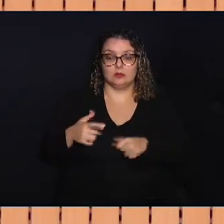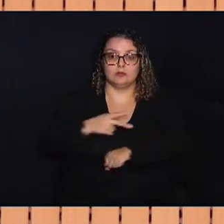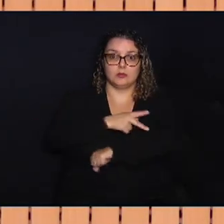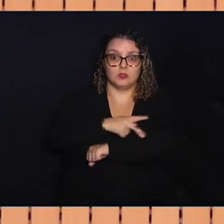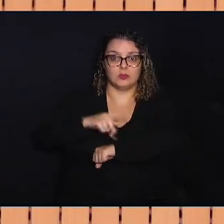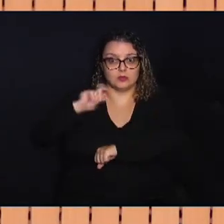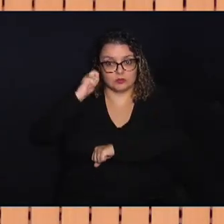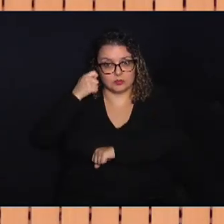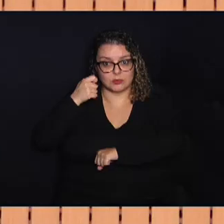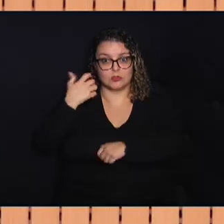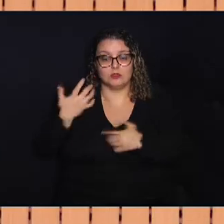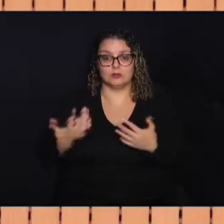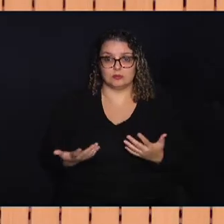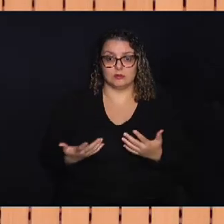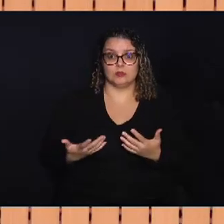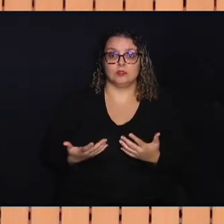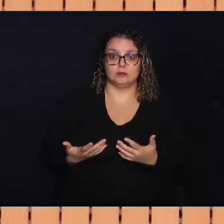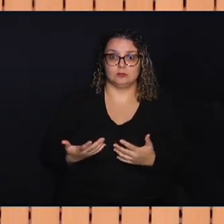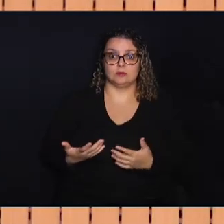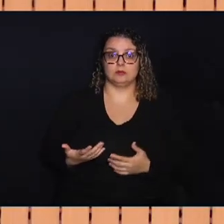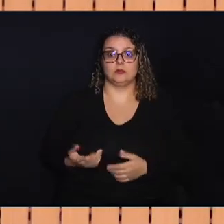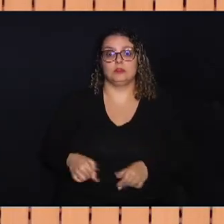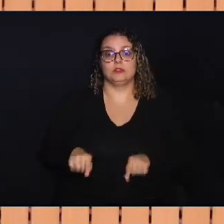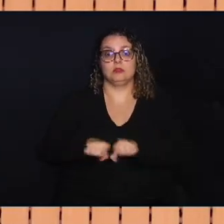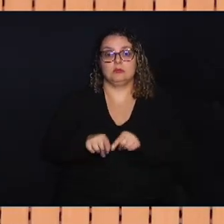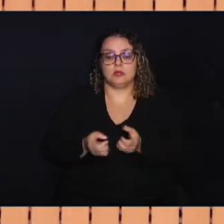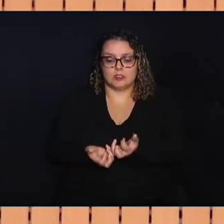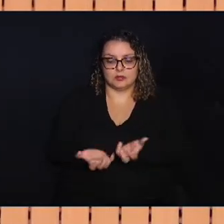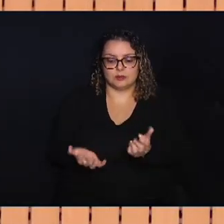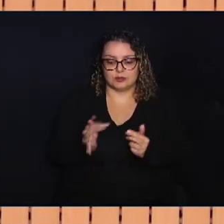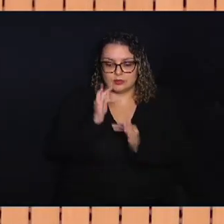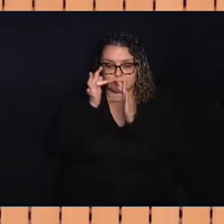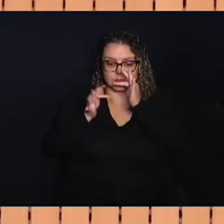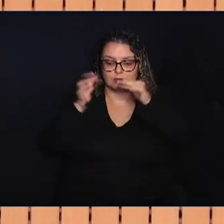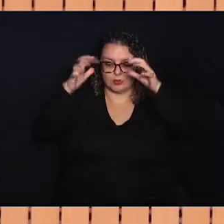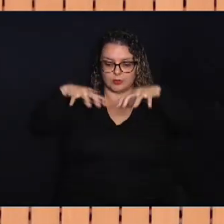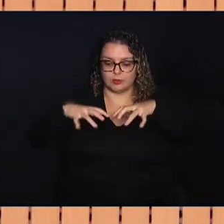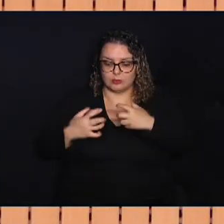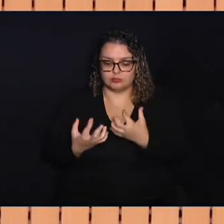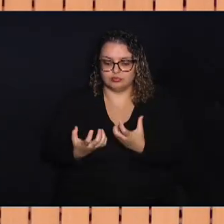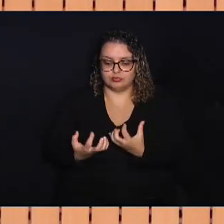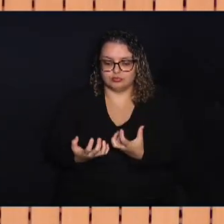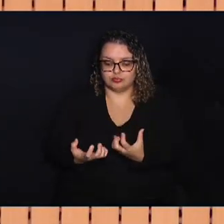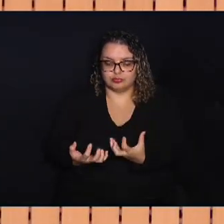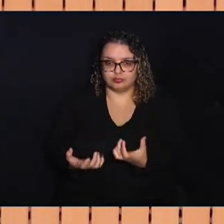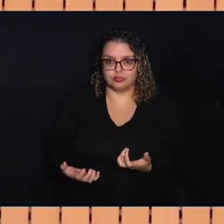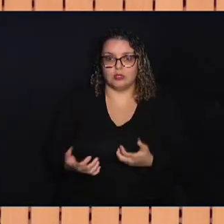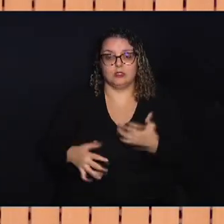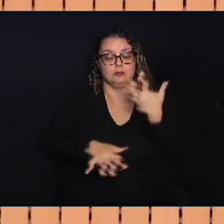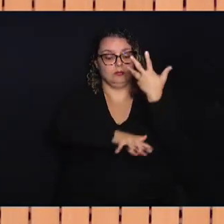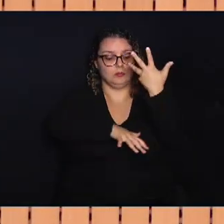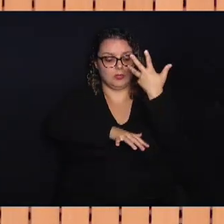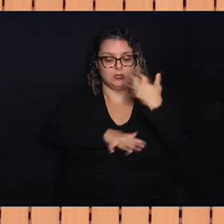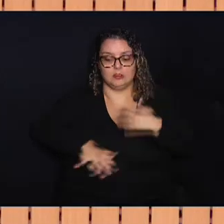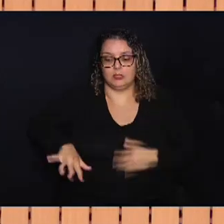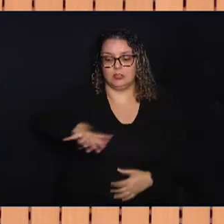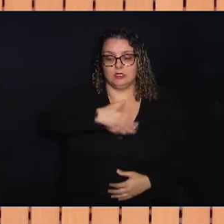do solo, lançar mão de jardins de chuva em praças, em áreas públicas, permitindo